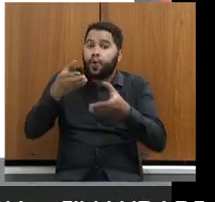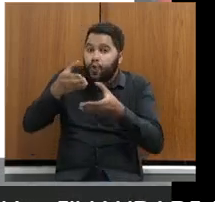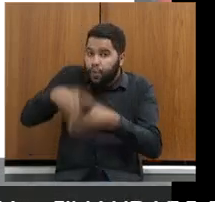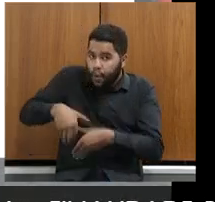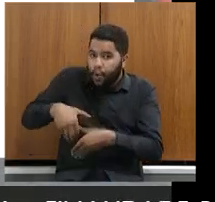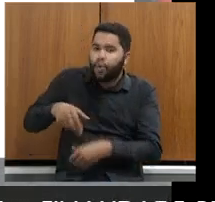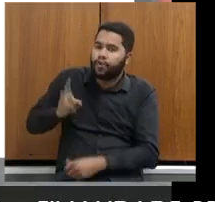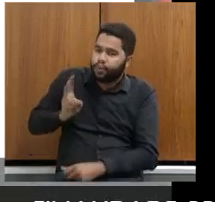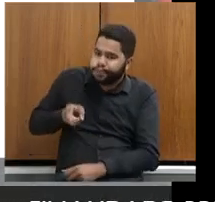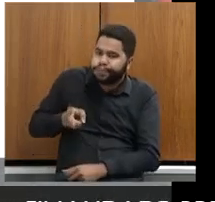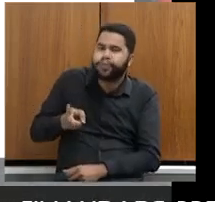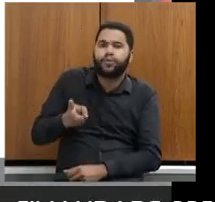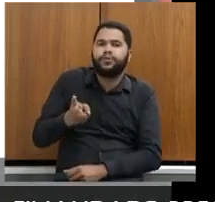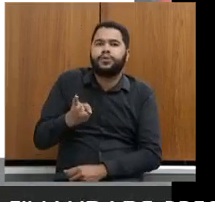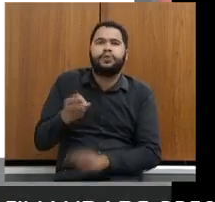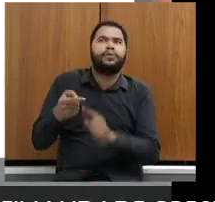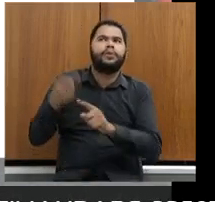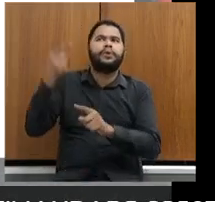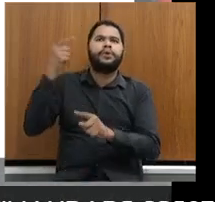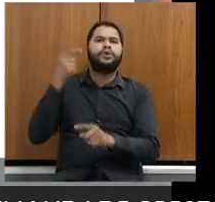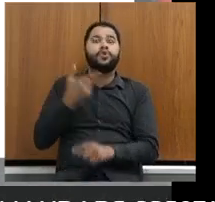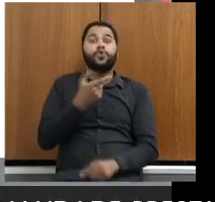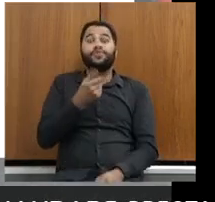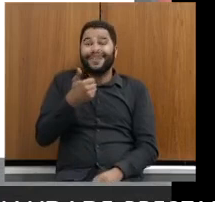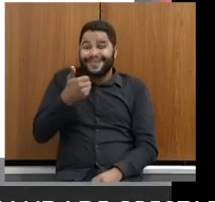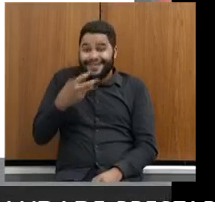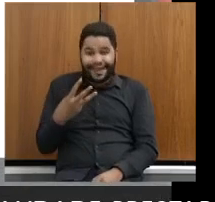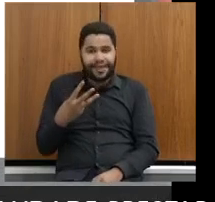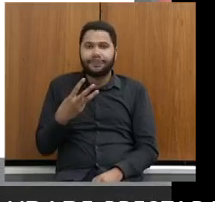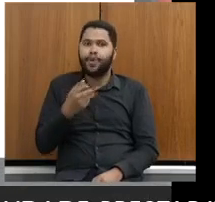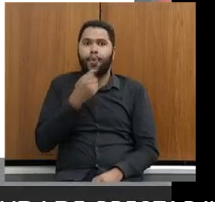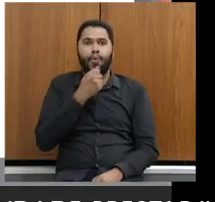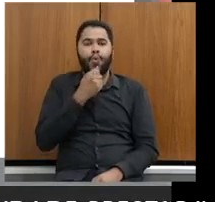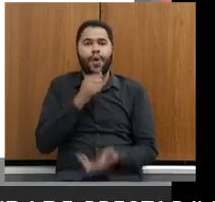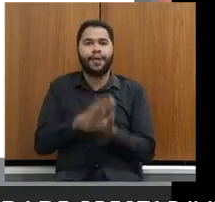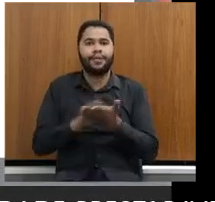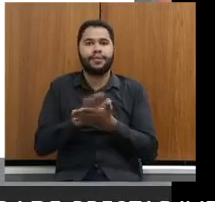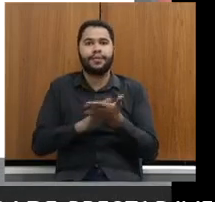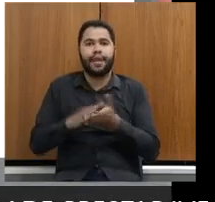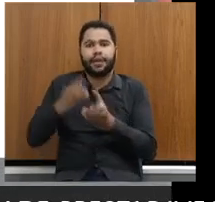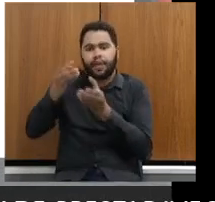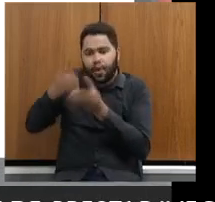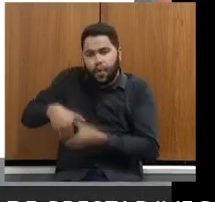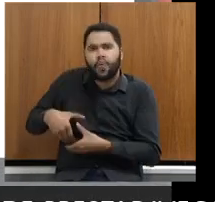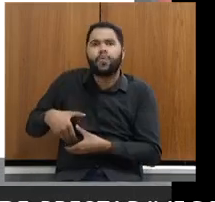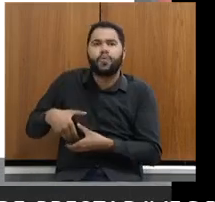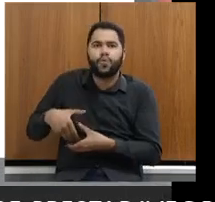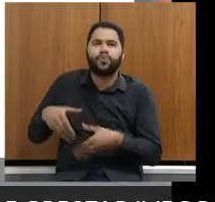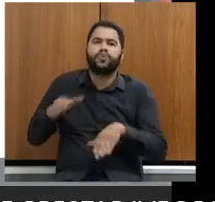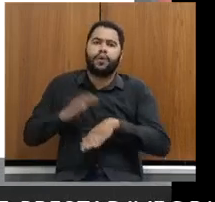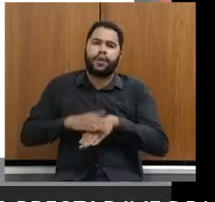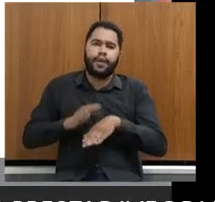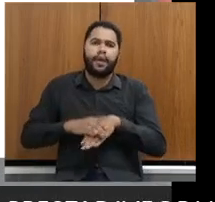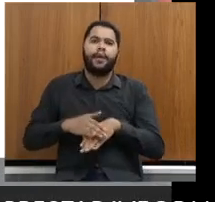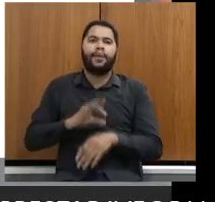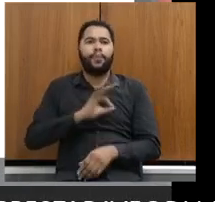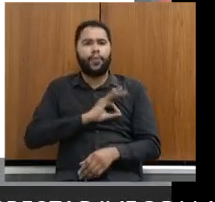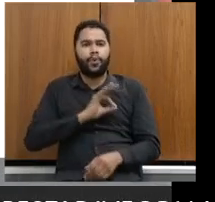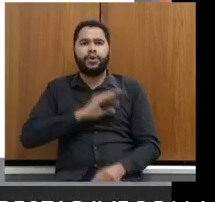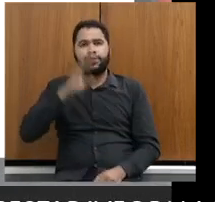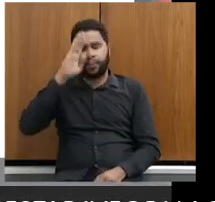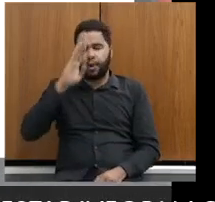têm que ser constante porque não havia concurso desde 2013 então ao contrário do que acontece com a polícia militar que vem